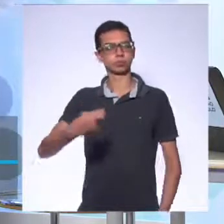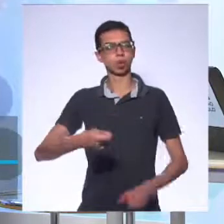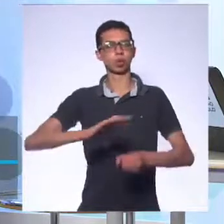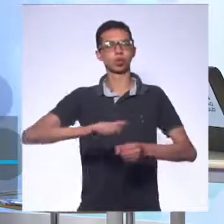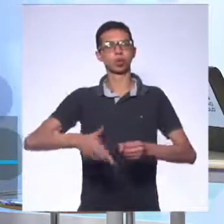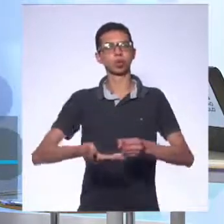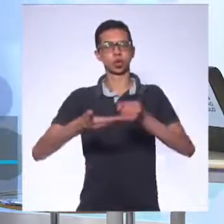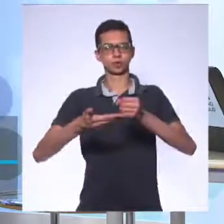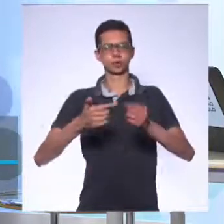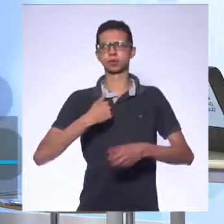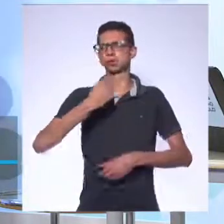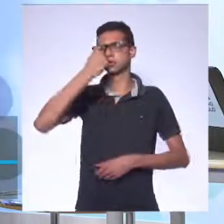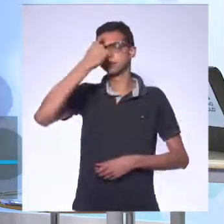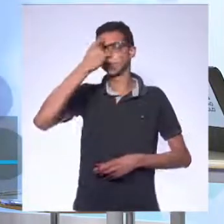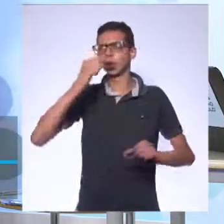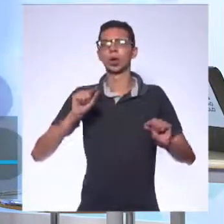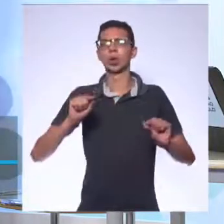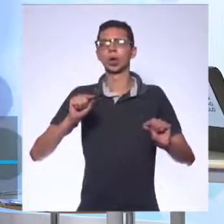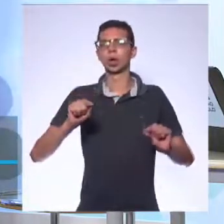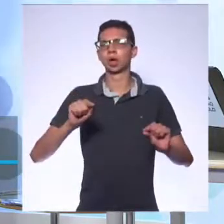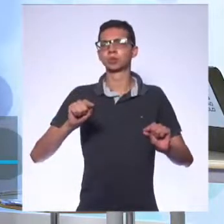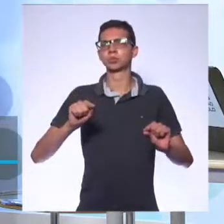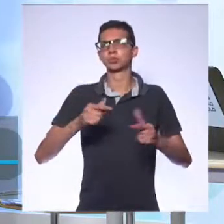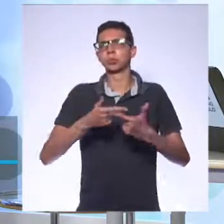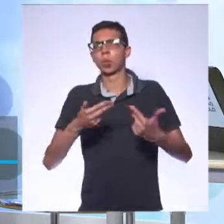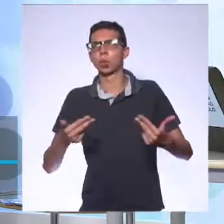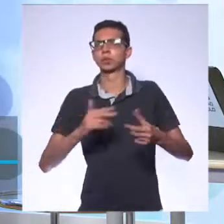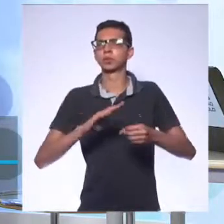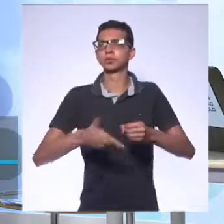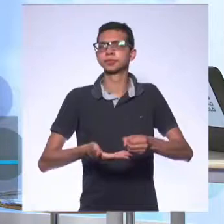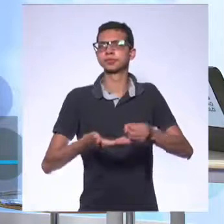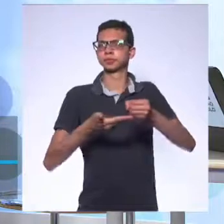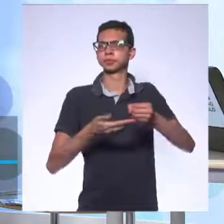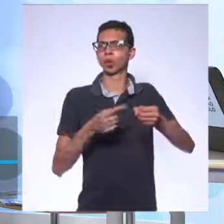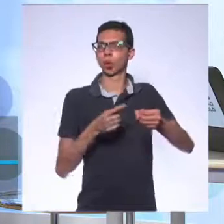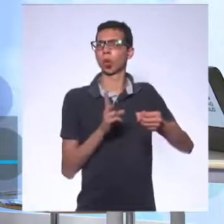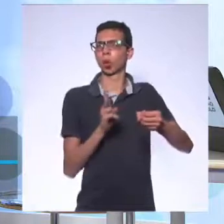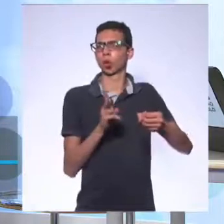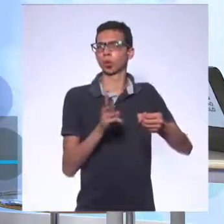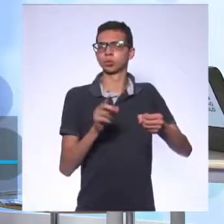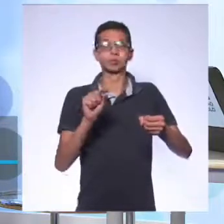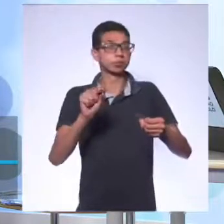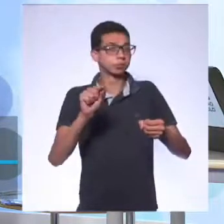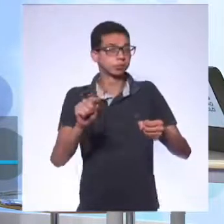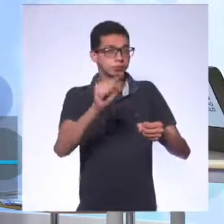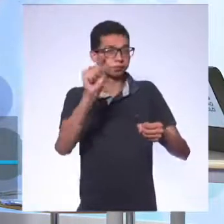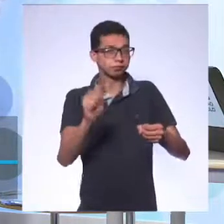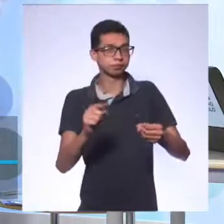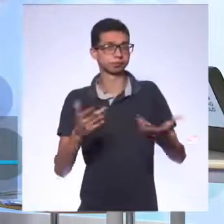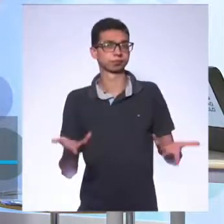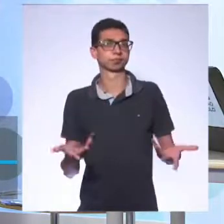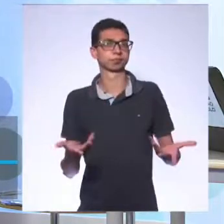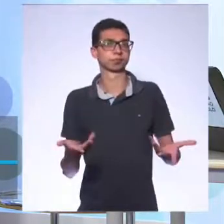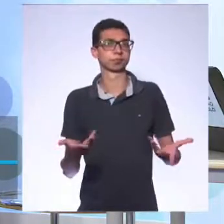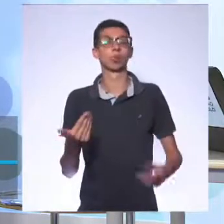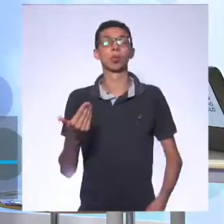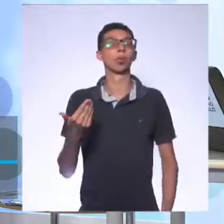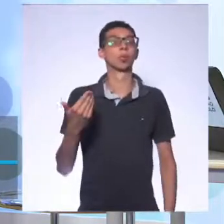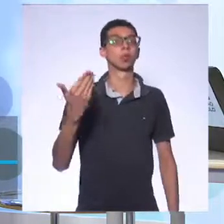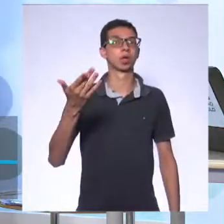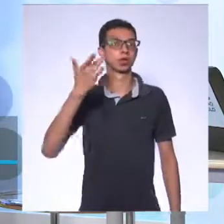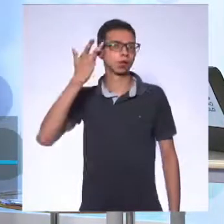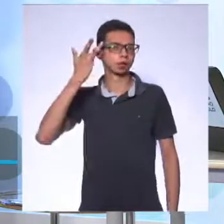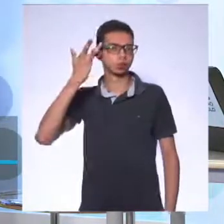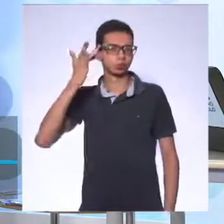ser sustentável? Né? Algo que se sustenta, não sei, se sustenta quando? Né?